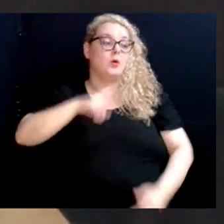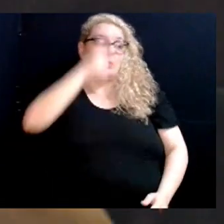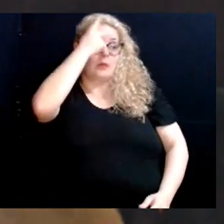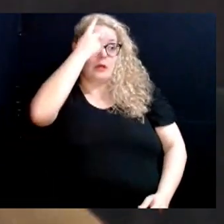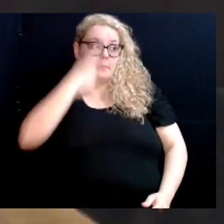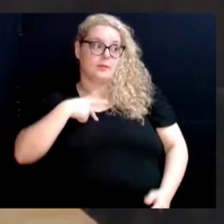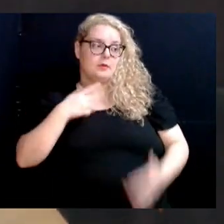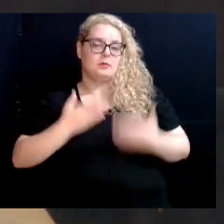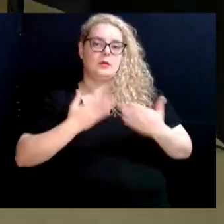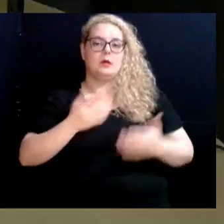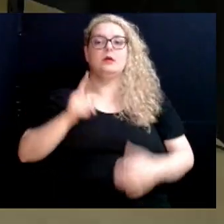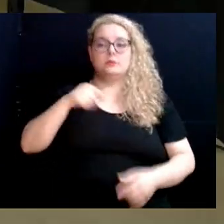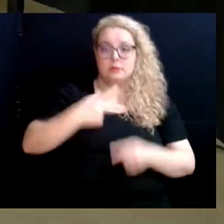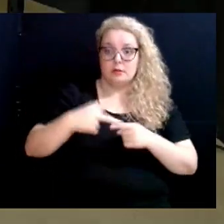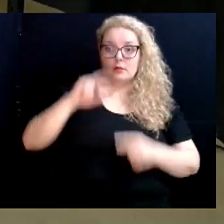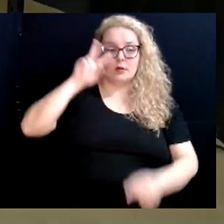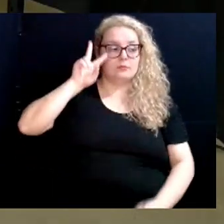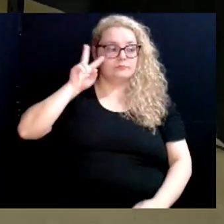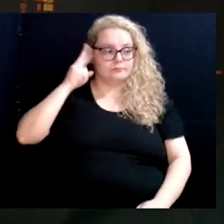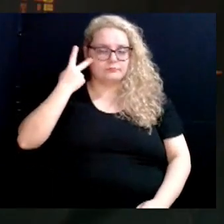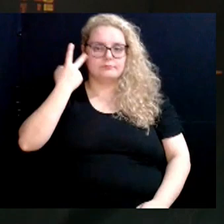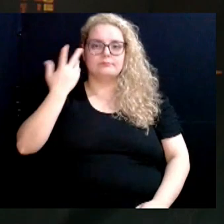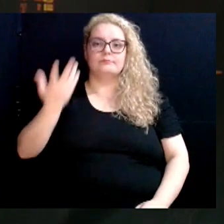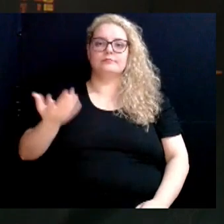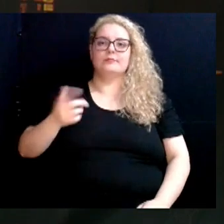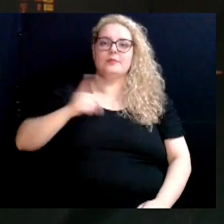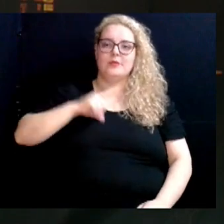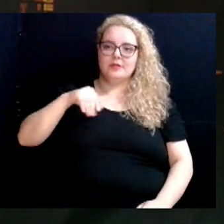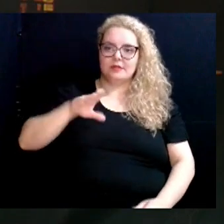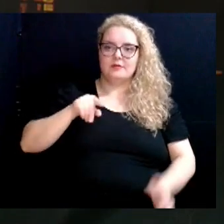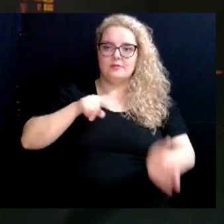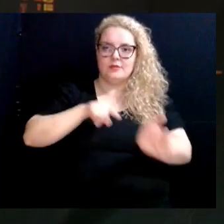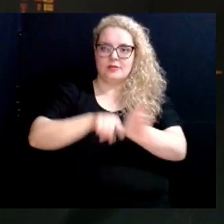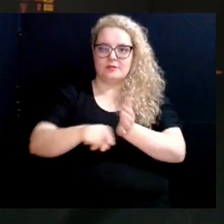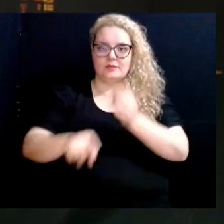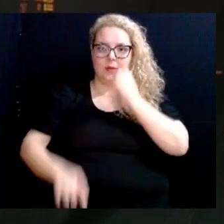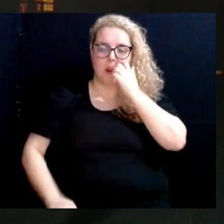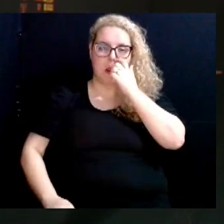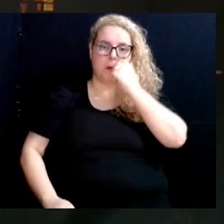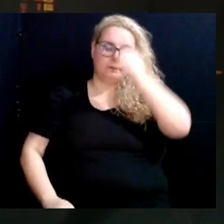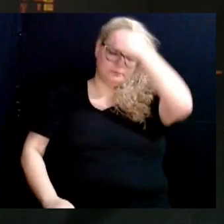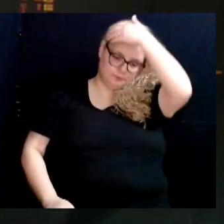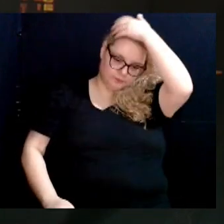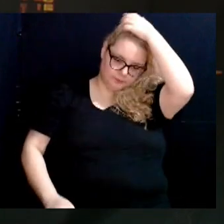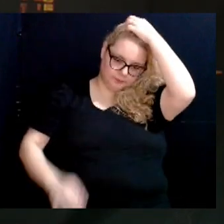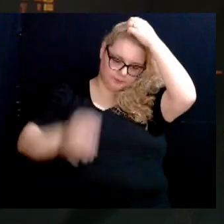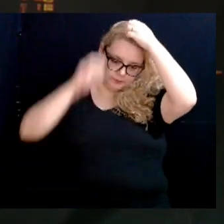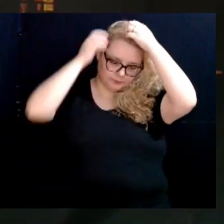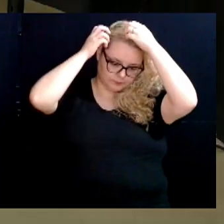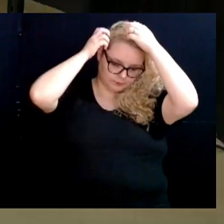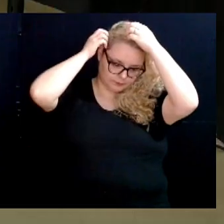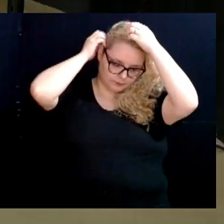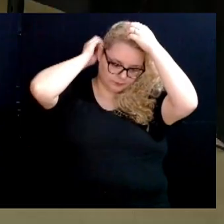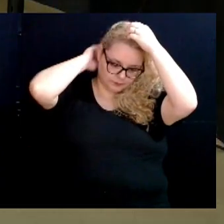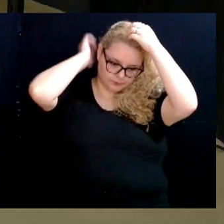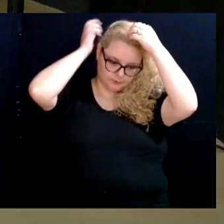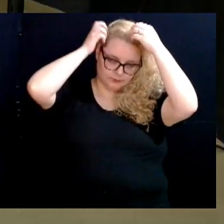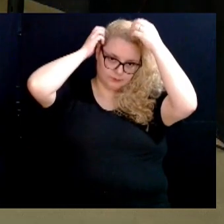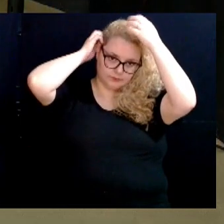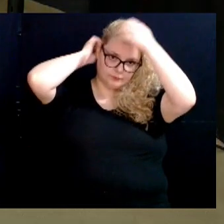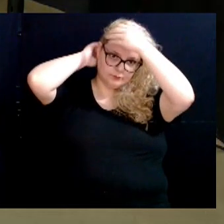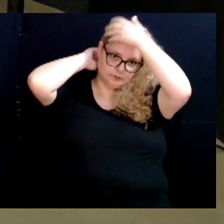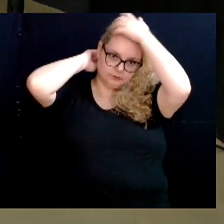conquista, de você mudar essa chavinha. Temos mais perguntas aí, produção? Vamos ver se temos mais participações aqui